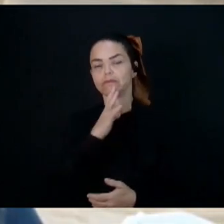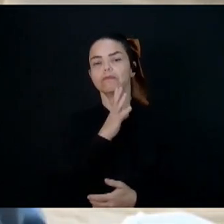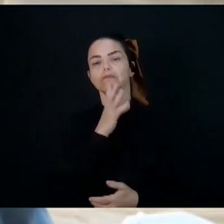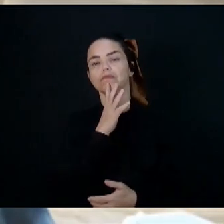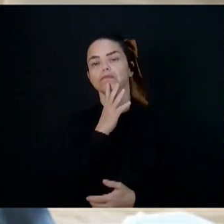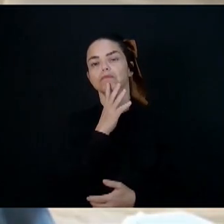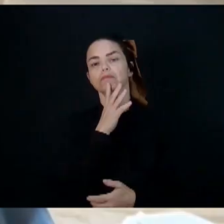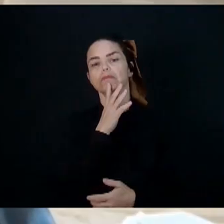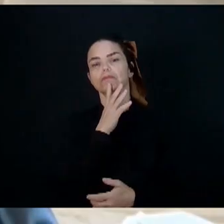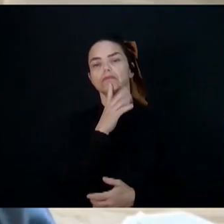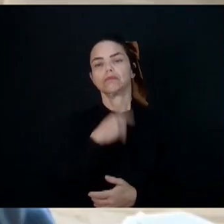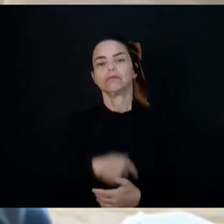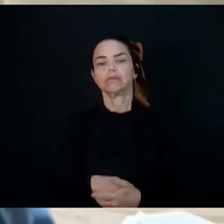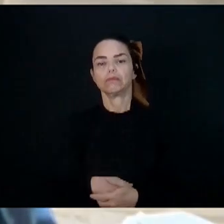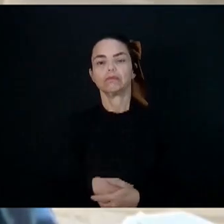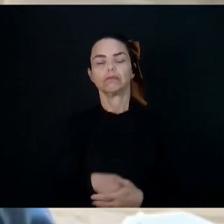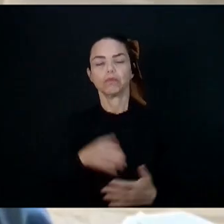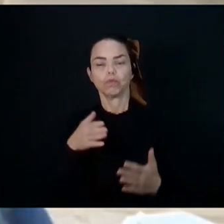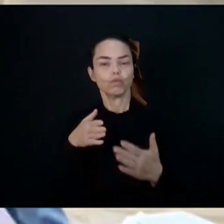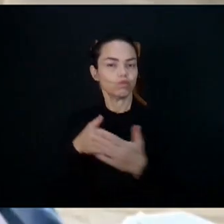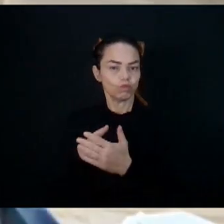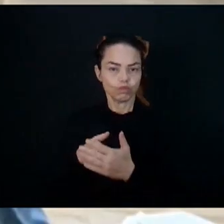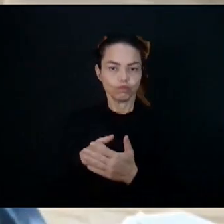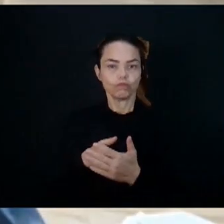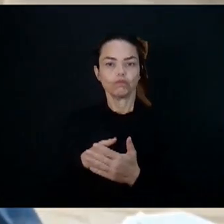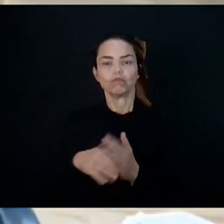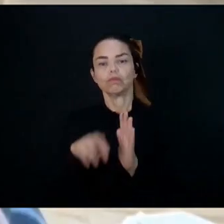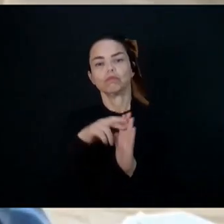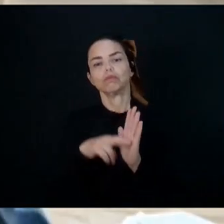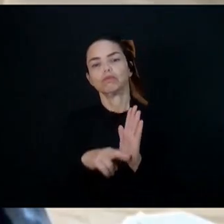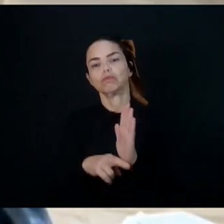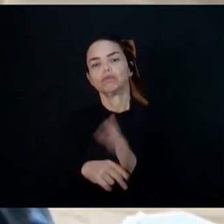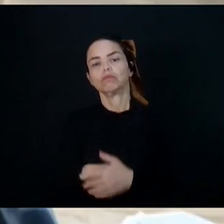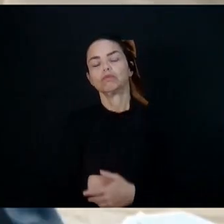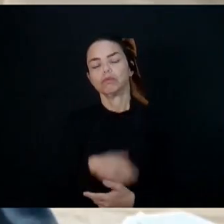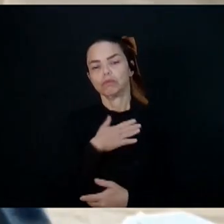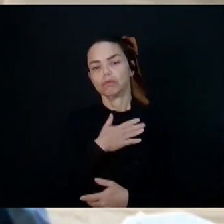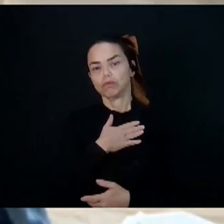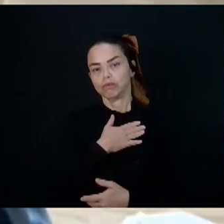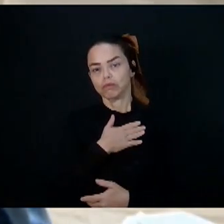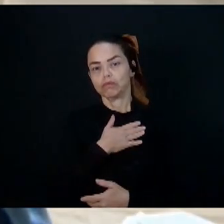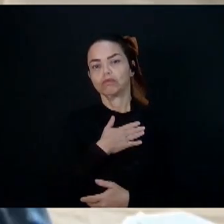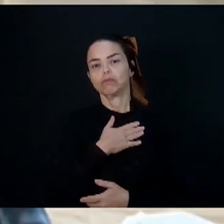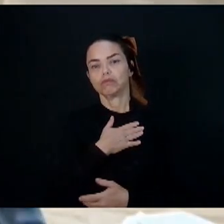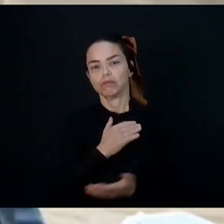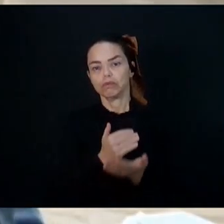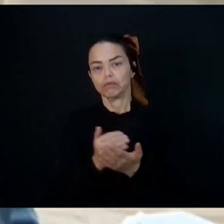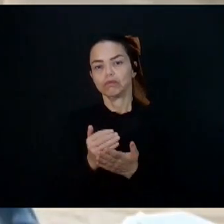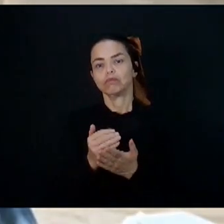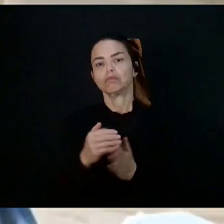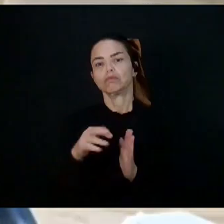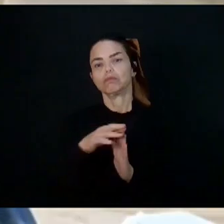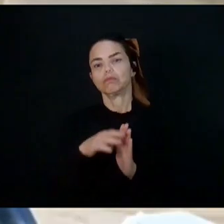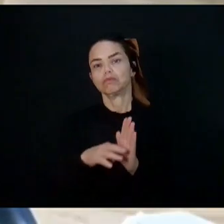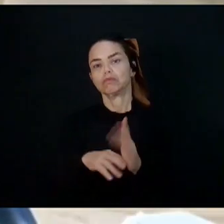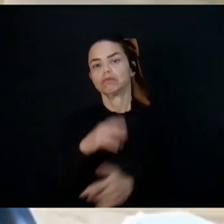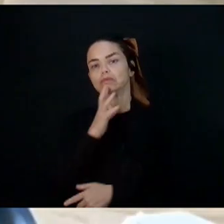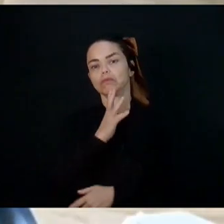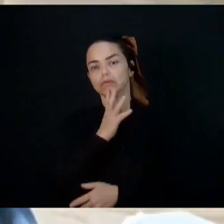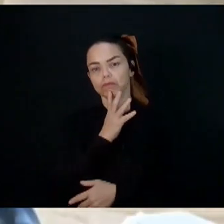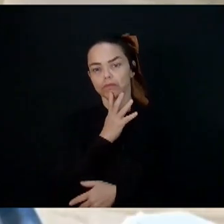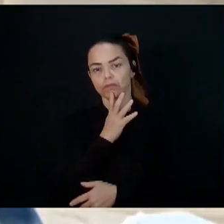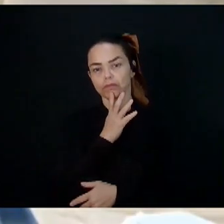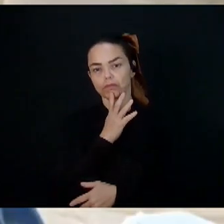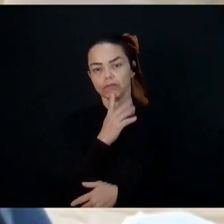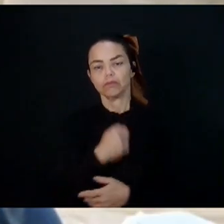compreender qual é o limite. Não é o limite do outro, é o meu limite. Quando eu conheço o meu limite, eu coloco o meu limite para o